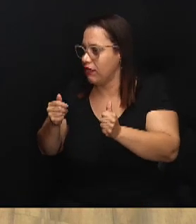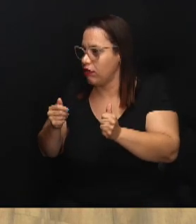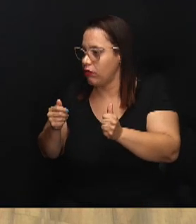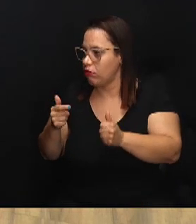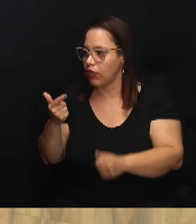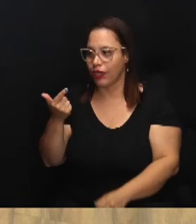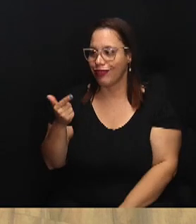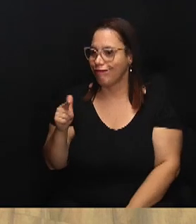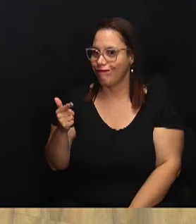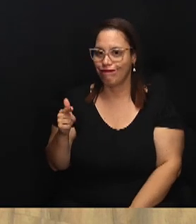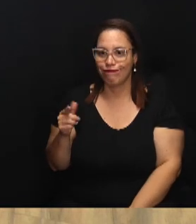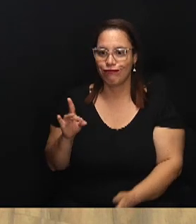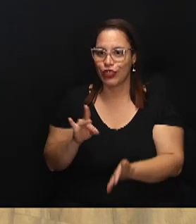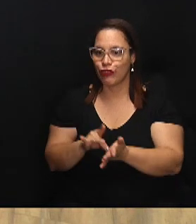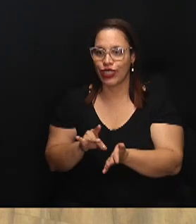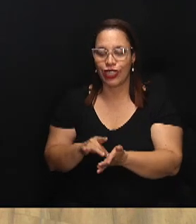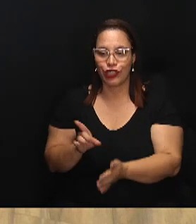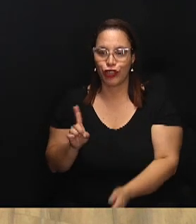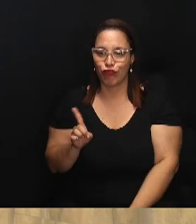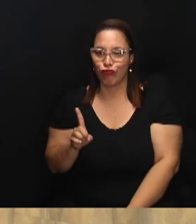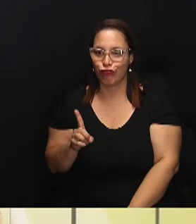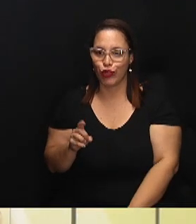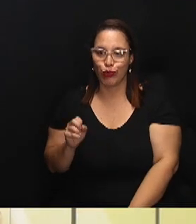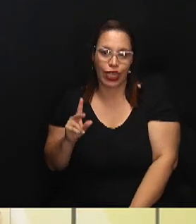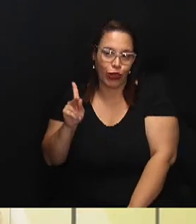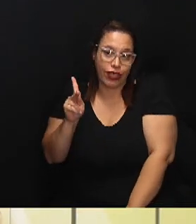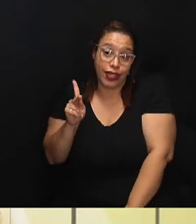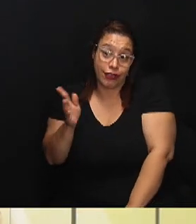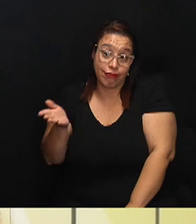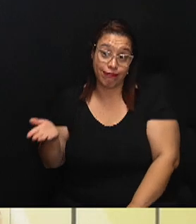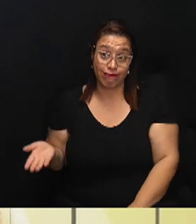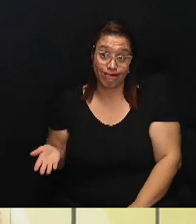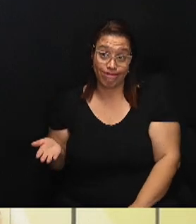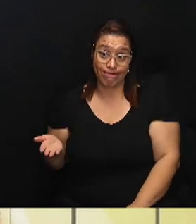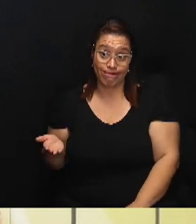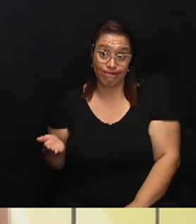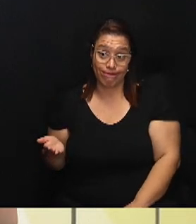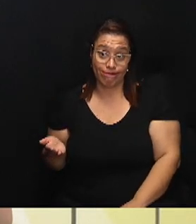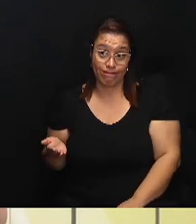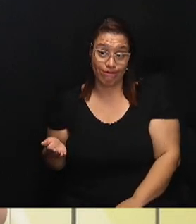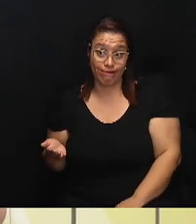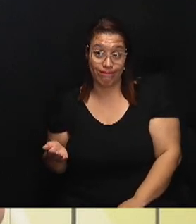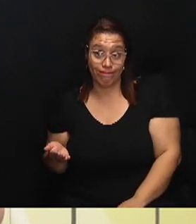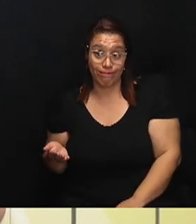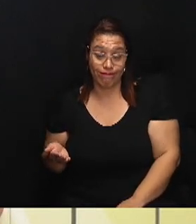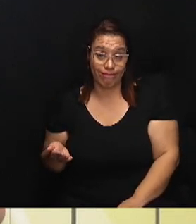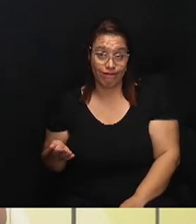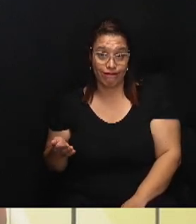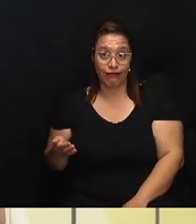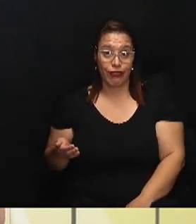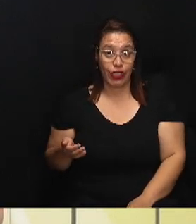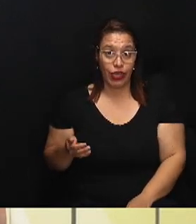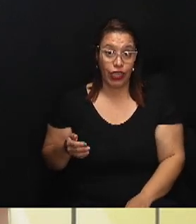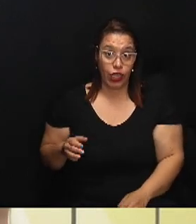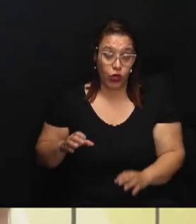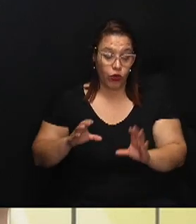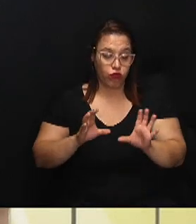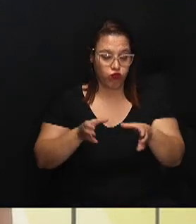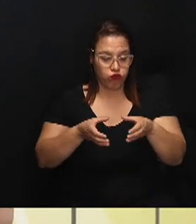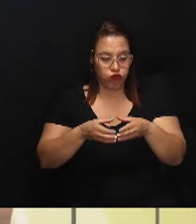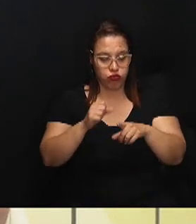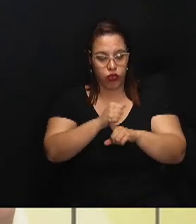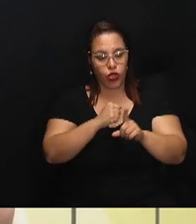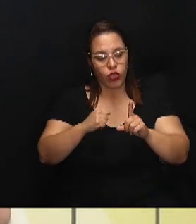Olha, realmente, como é uma coisa assim macro, né, da